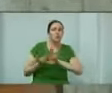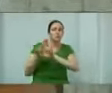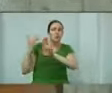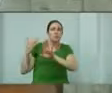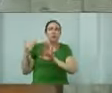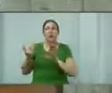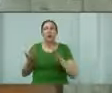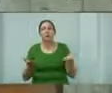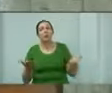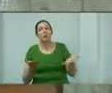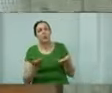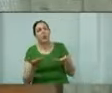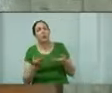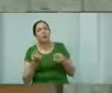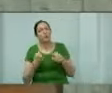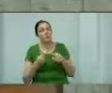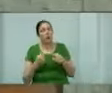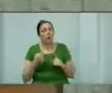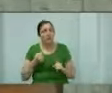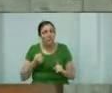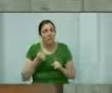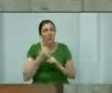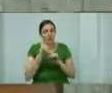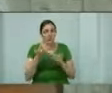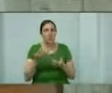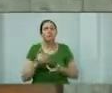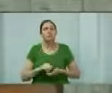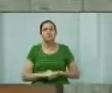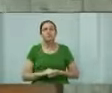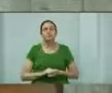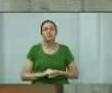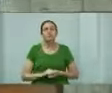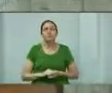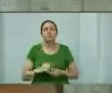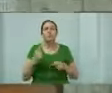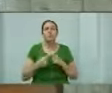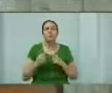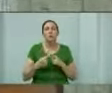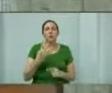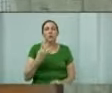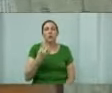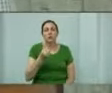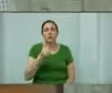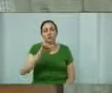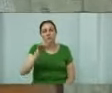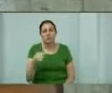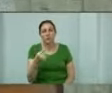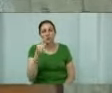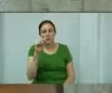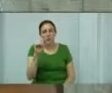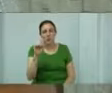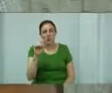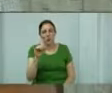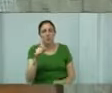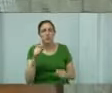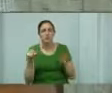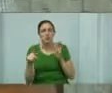é isso que impacta, é quanto nós entregamos de serviço. E por que é que 46,10 vai ser